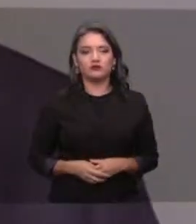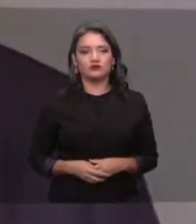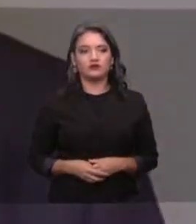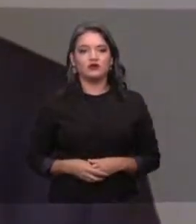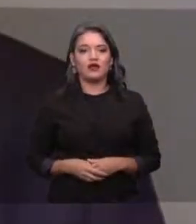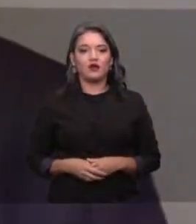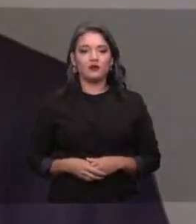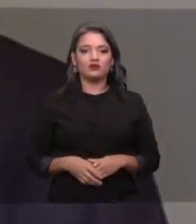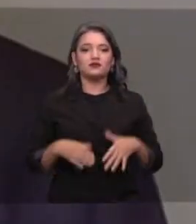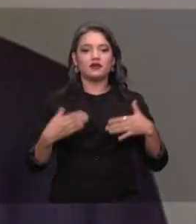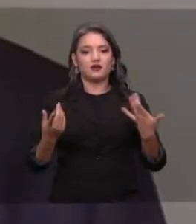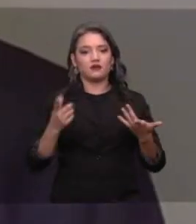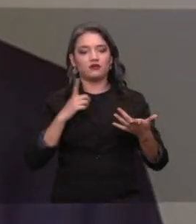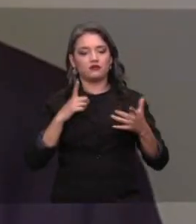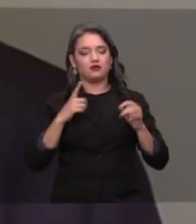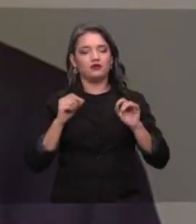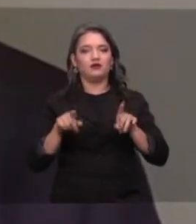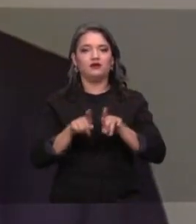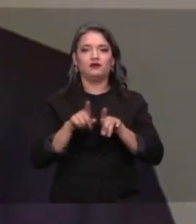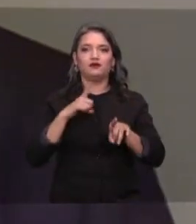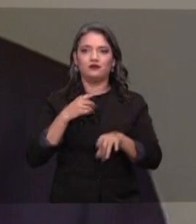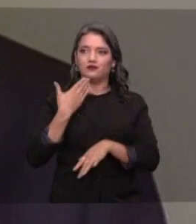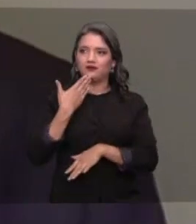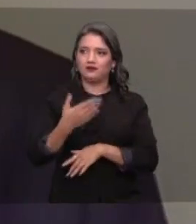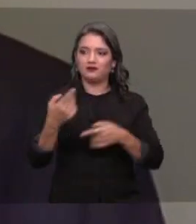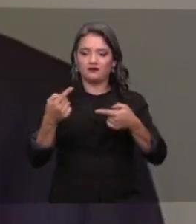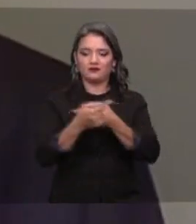Cidadania limita-se à declaração de